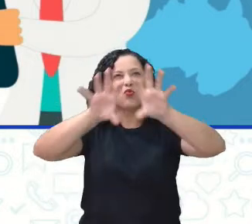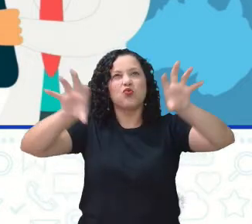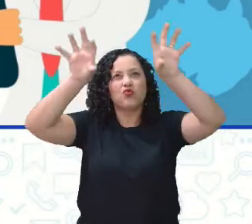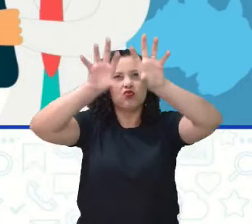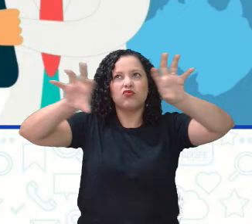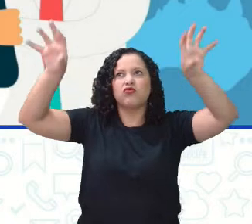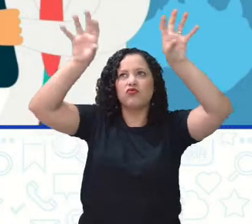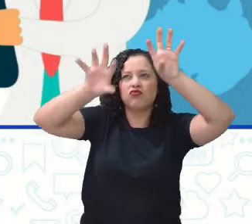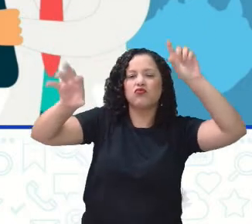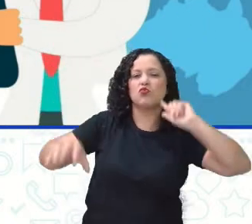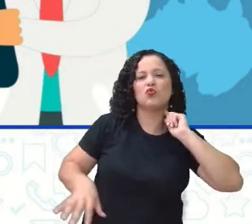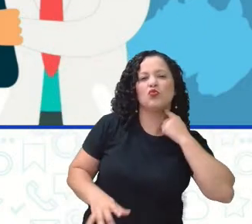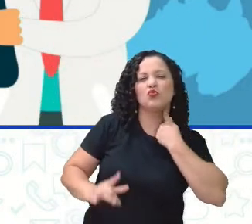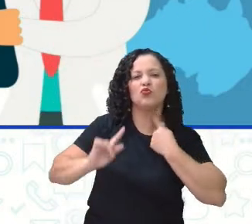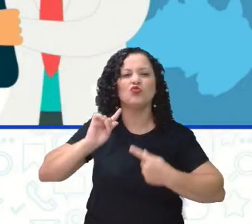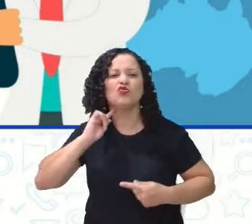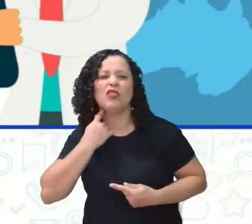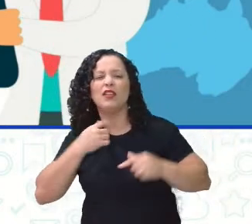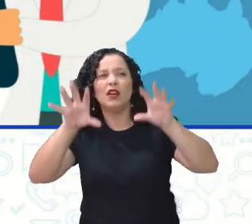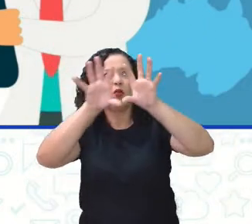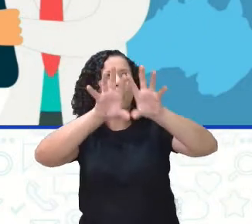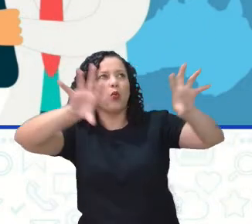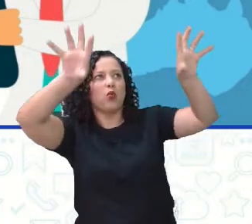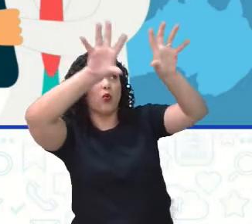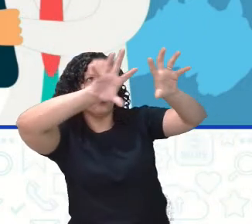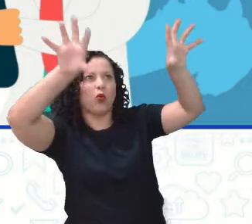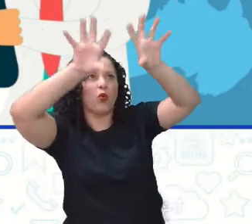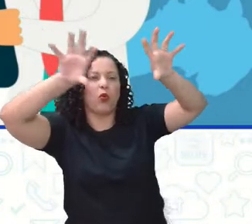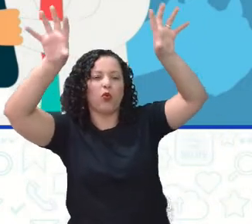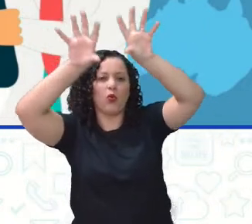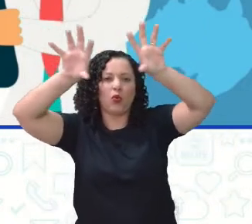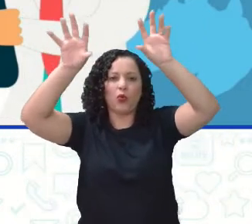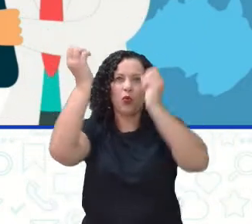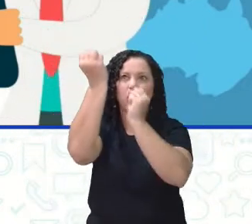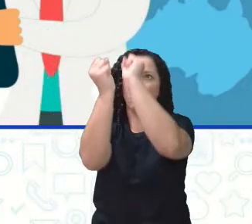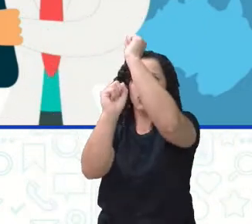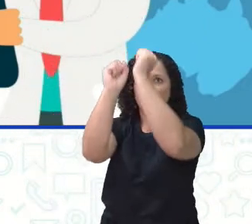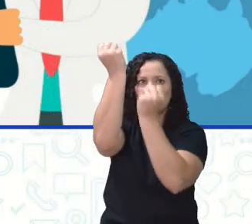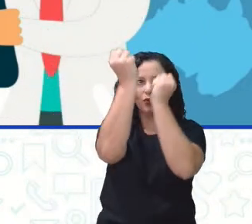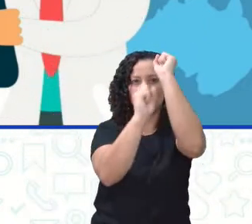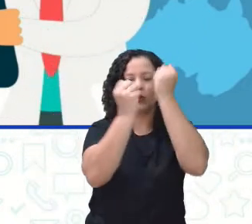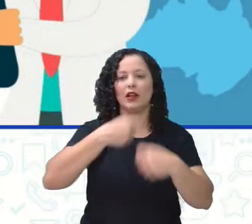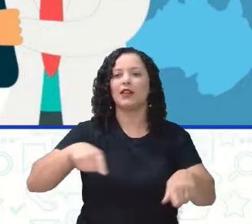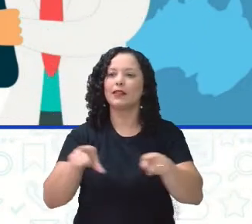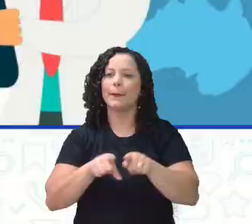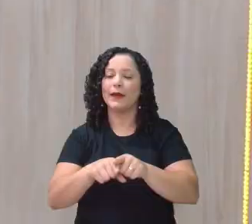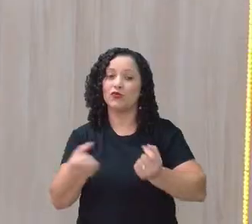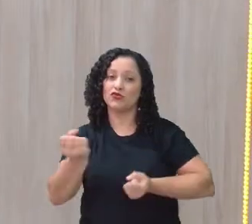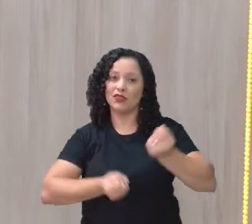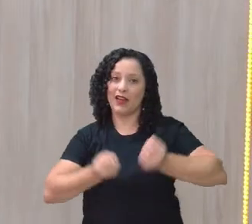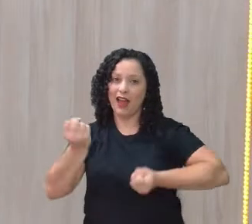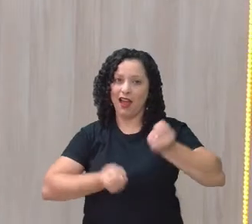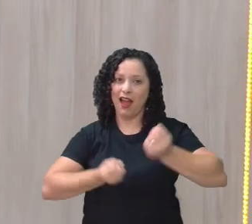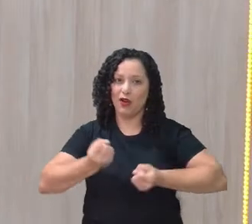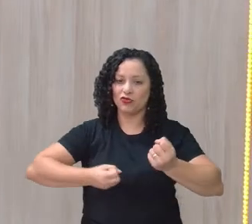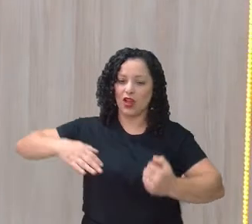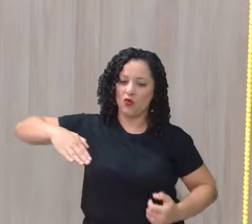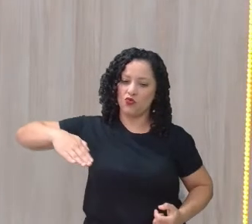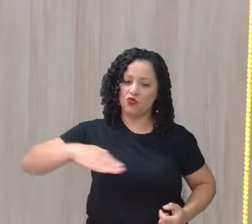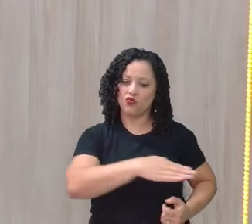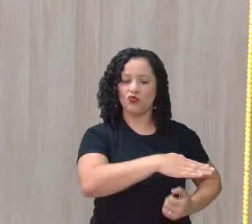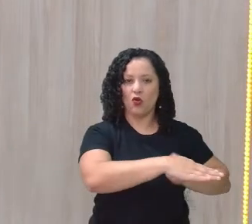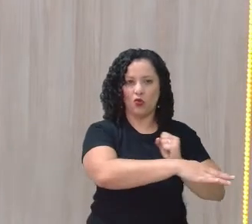fumaça, bastante comum nos grandes centros urbanos, né? Os veículos, por isso que a gente vai ter o quê? Uma